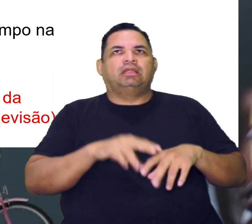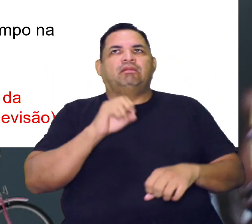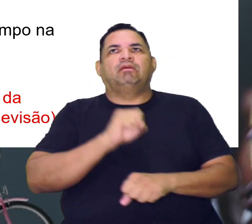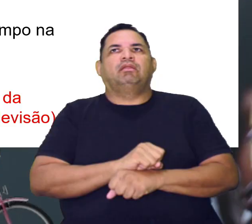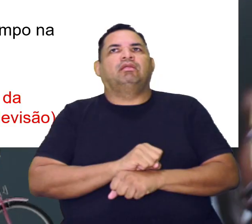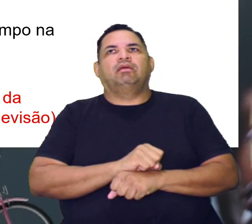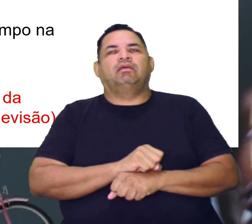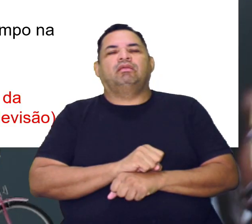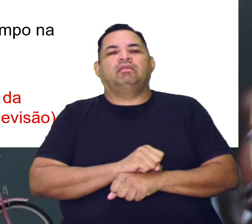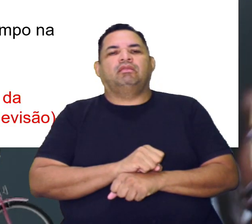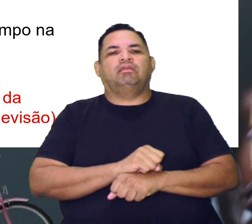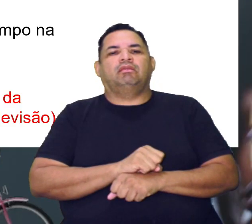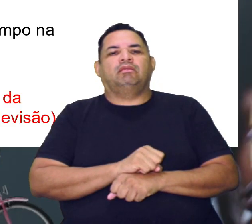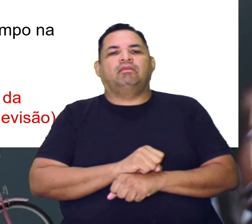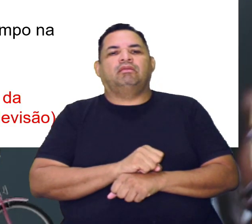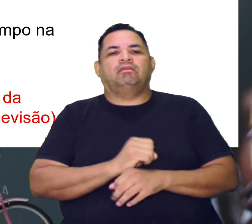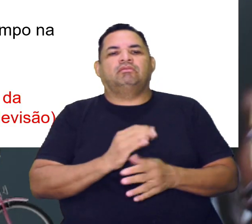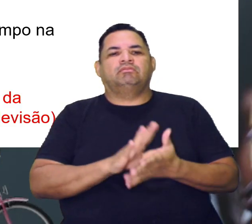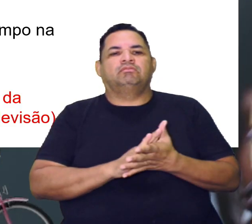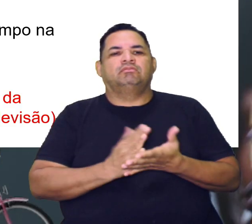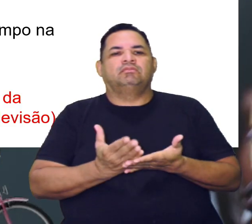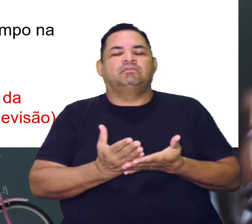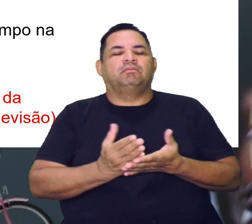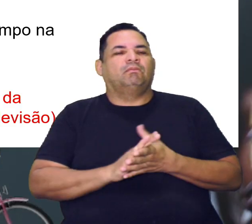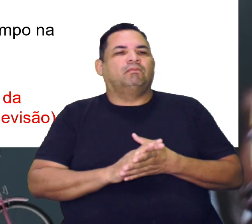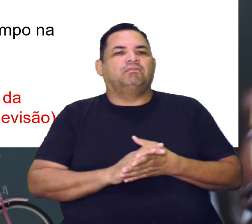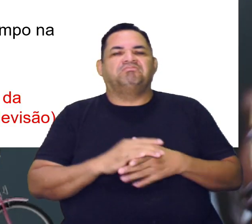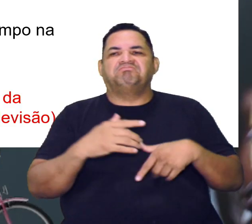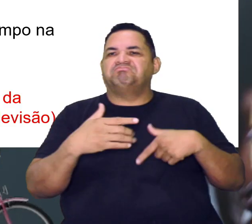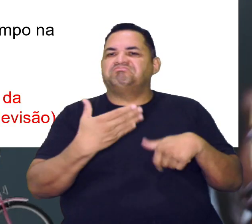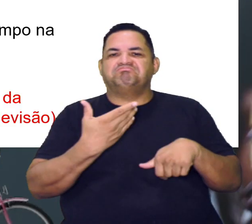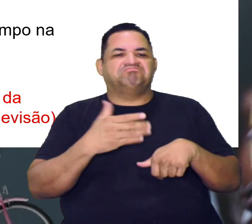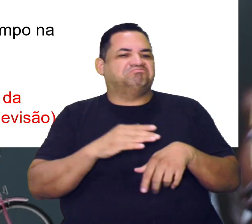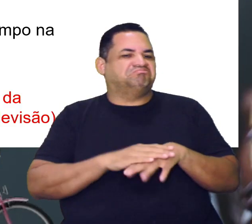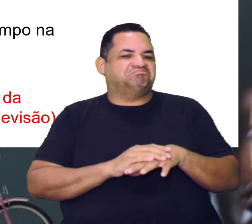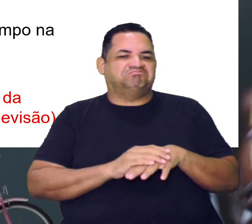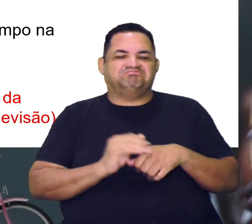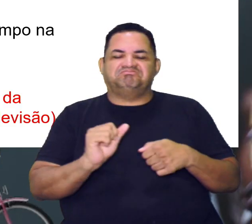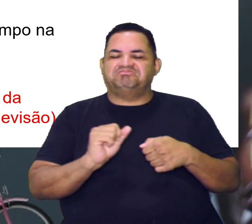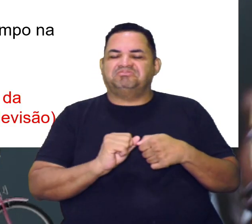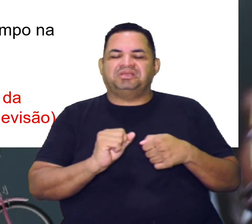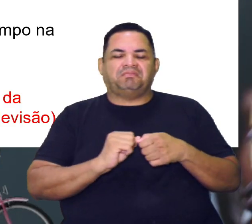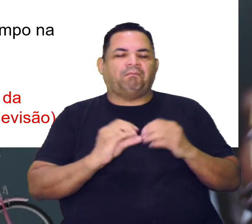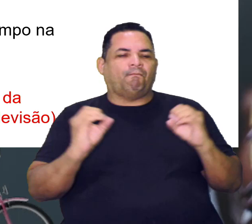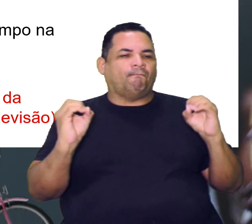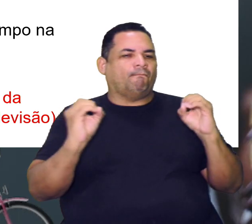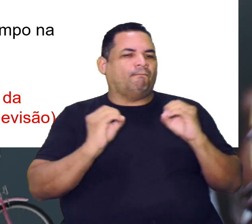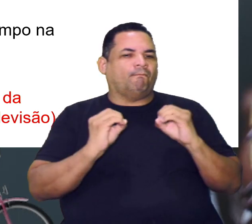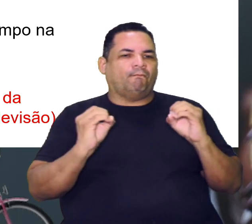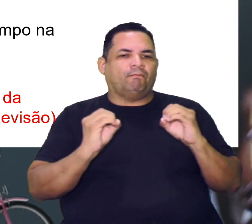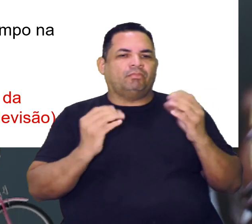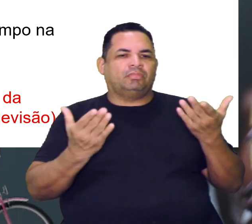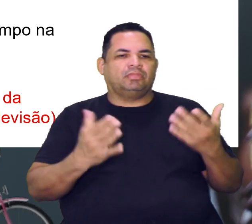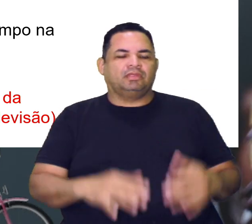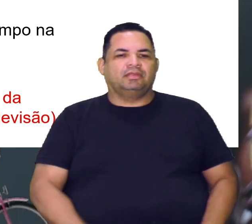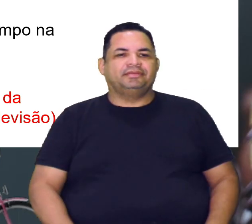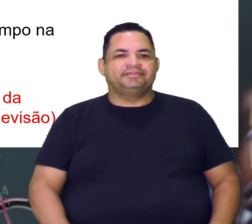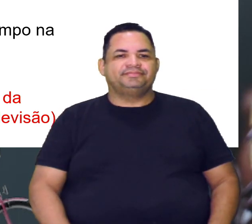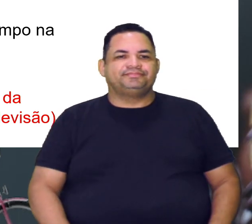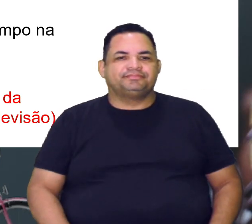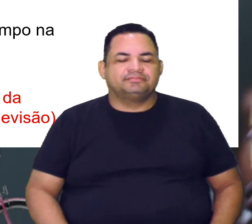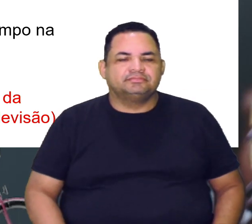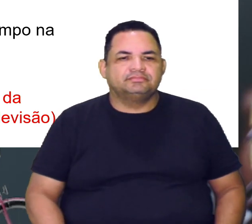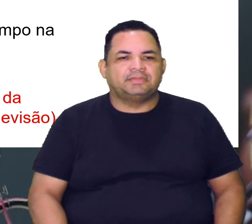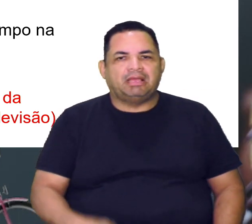redes sociais, fica um longo período, como eu mencionei para você. Tudo bem? Então, lembra isso, essa